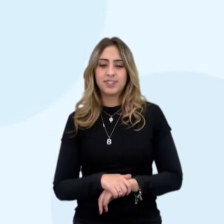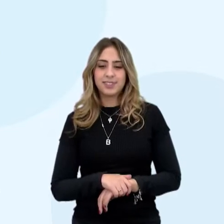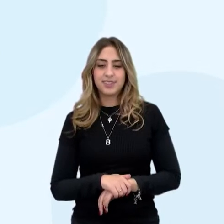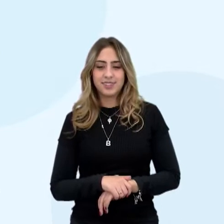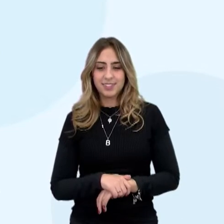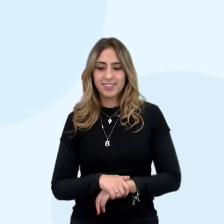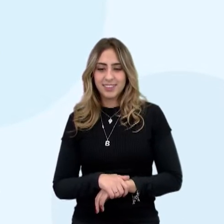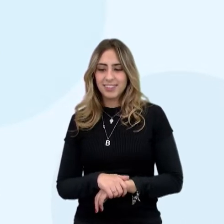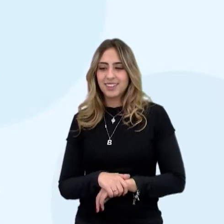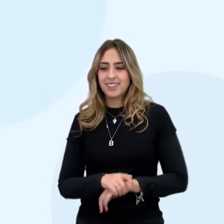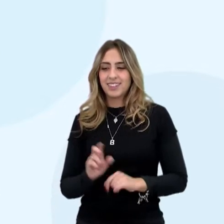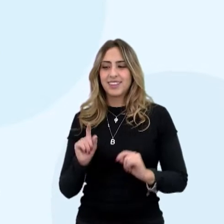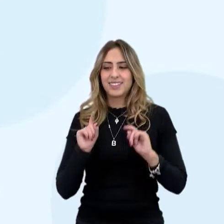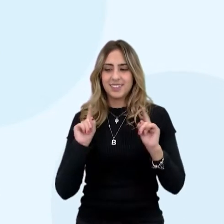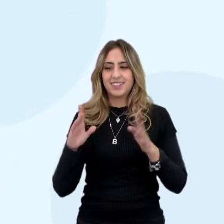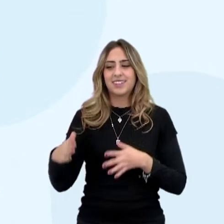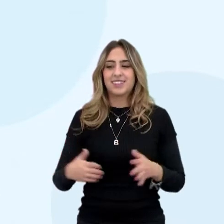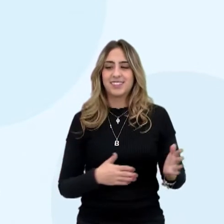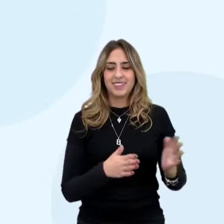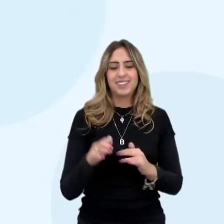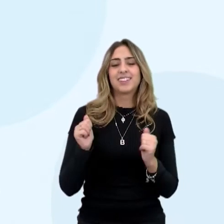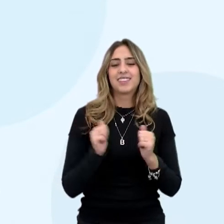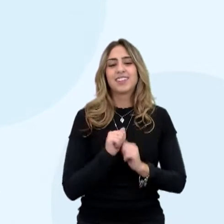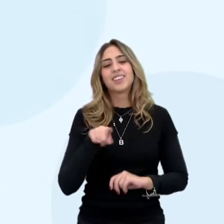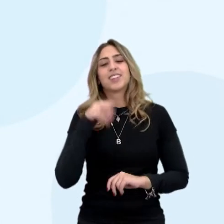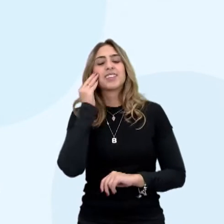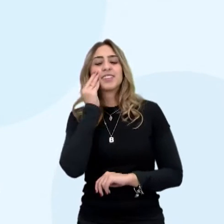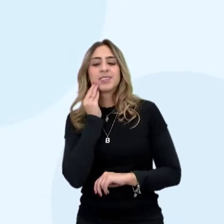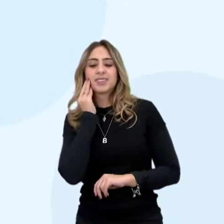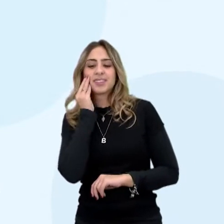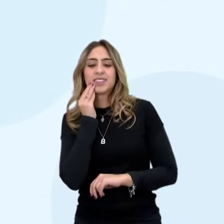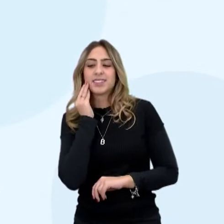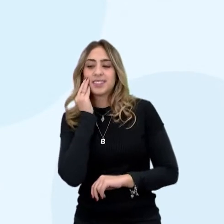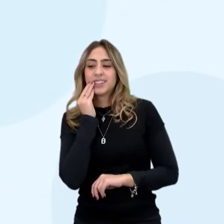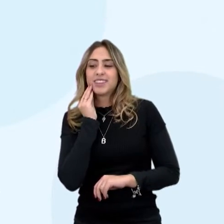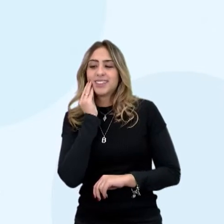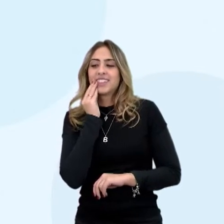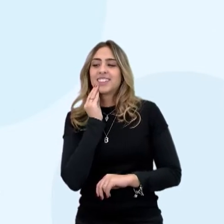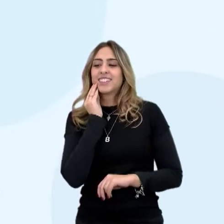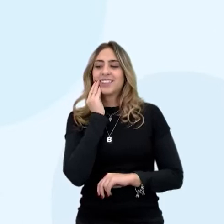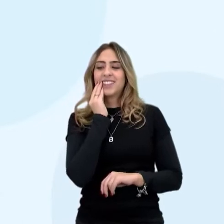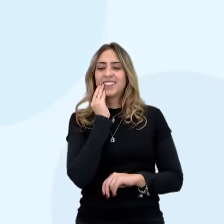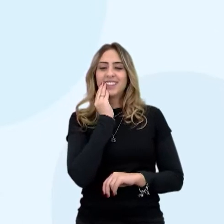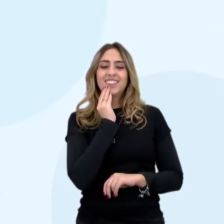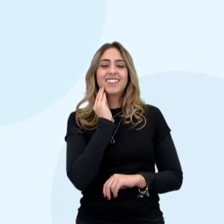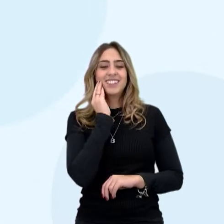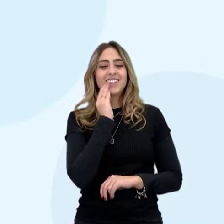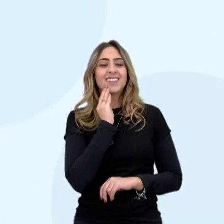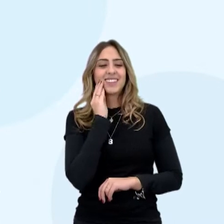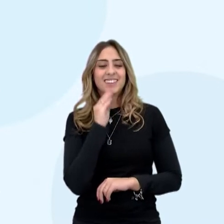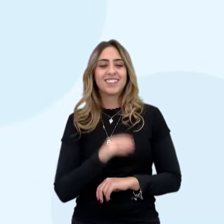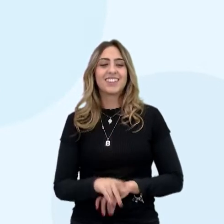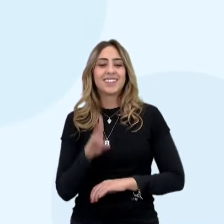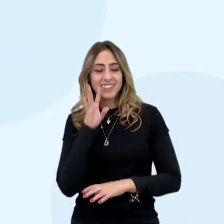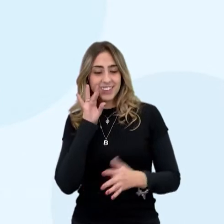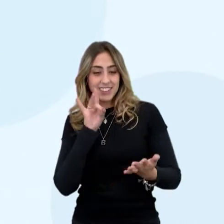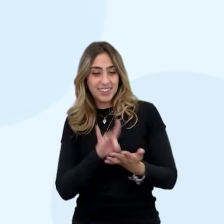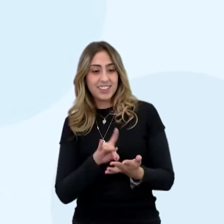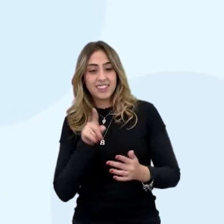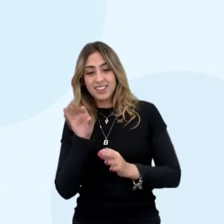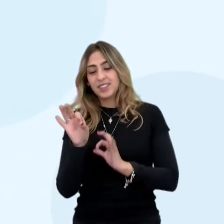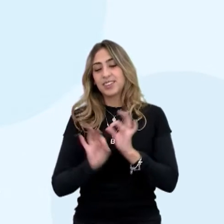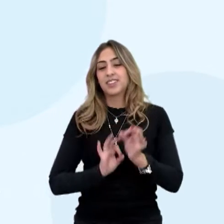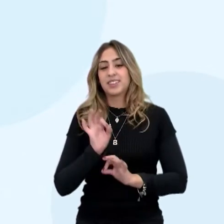significativo, ok? Caminhando aí junto com os anos de experiências na empresa, né? Na realidade é o que a gente chama aí de plano